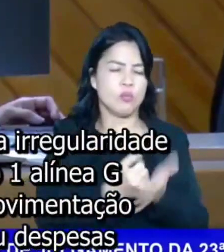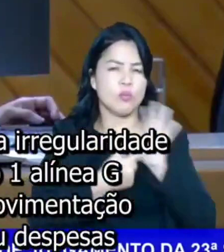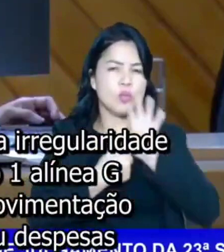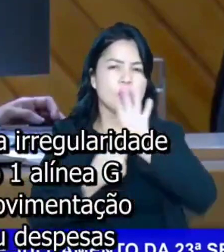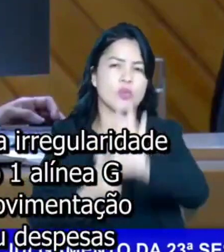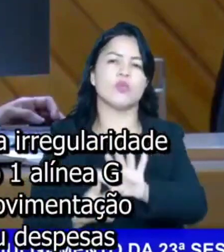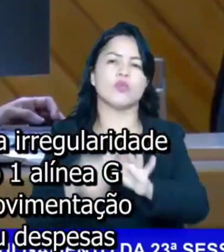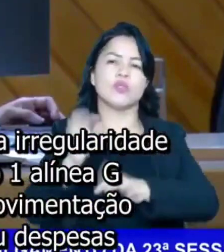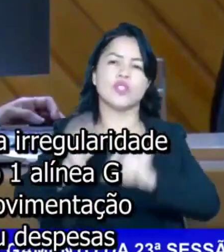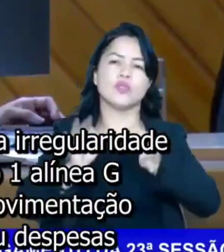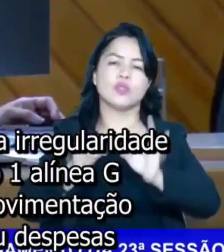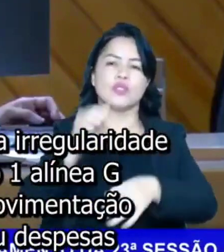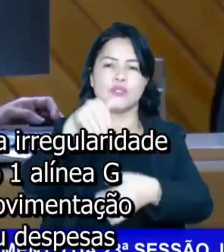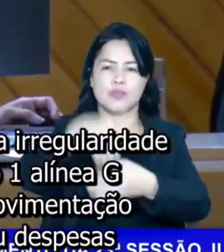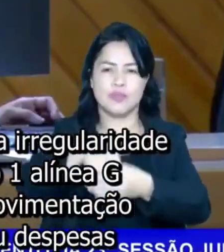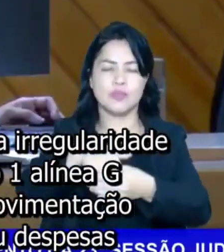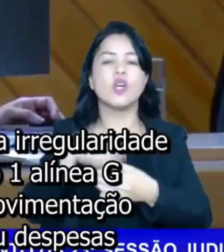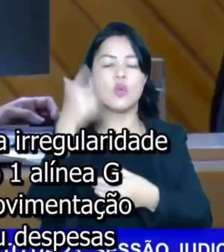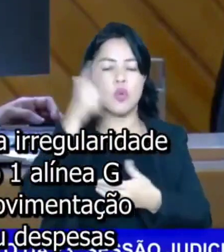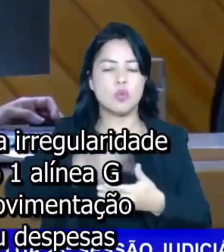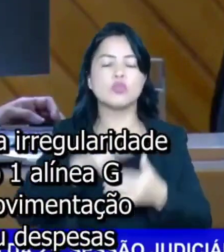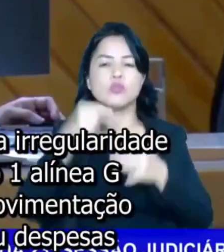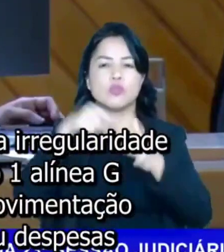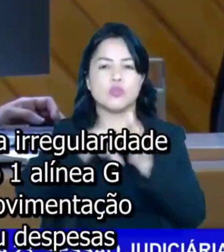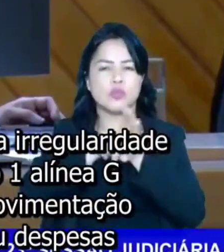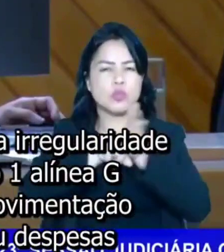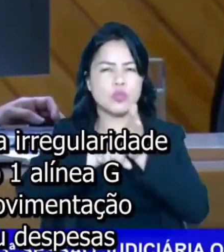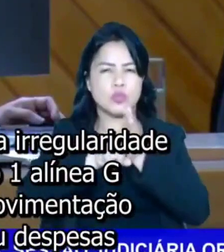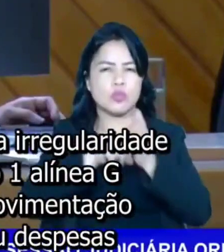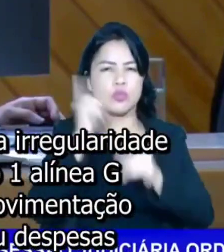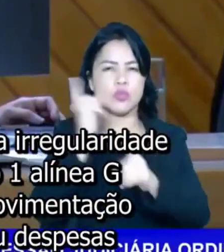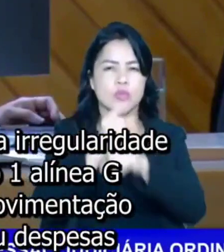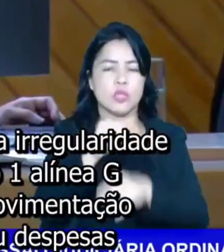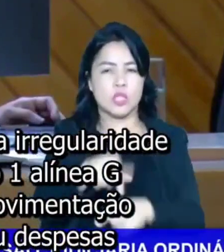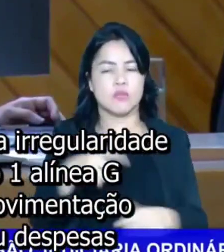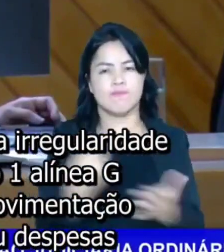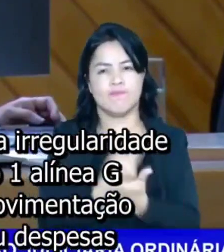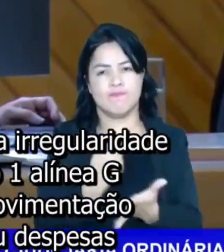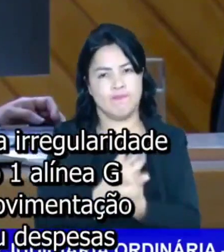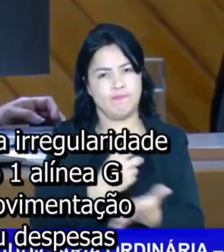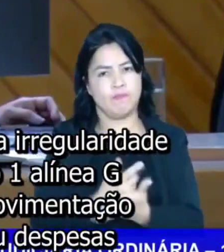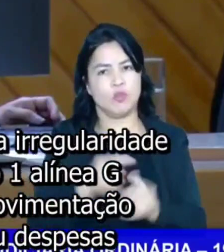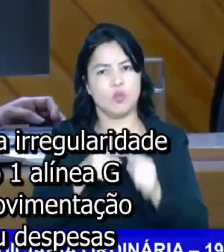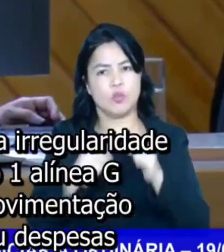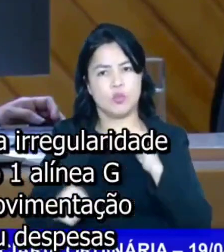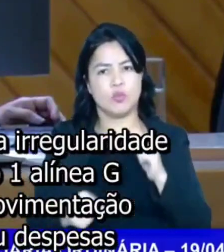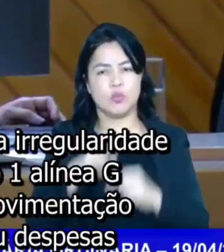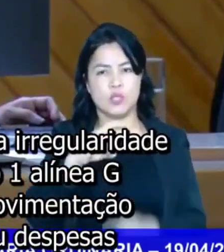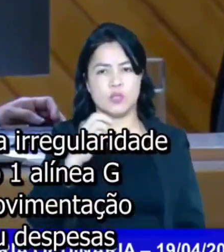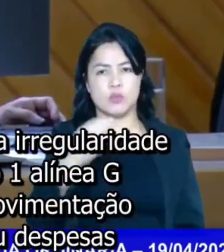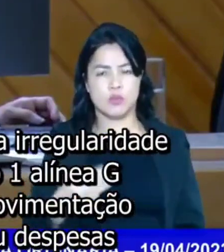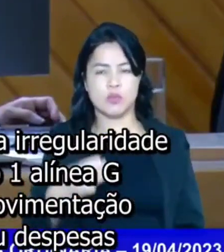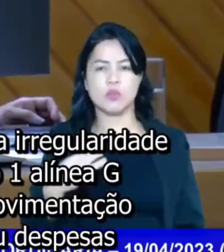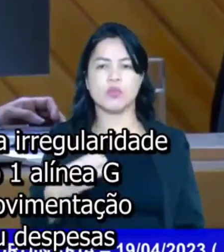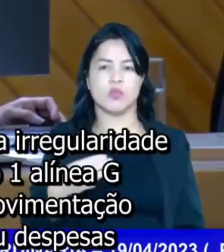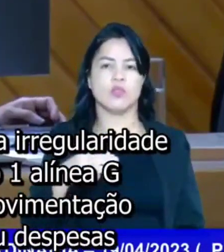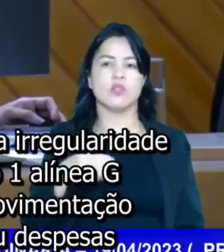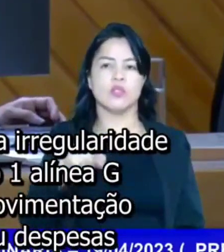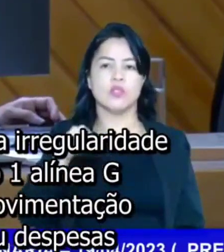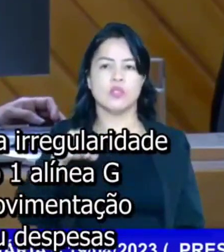dados da Justiça Eleitoral. Essa irregularidade, para além de violar o disposto no artigo 53, inciso 1, a linha G da